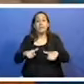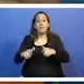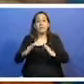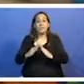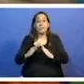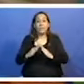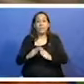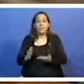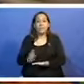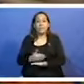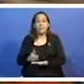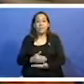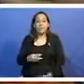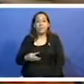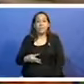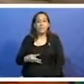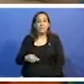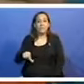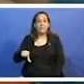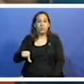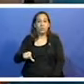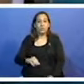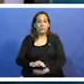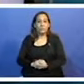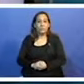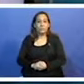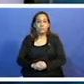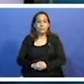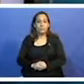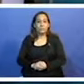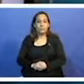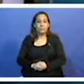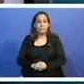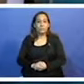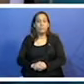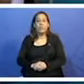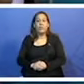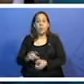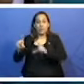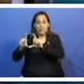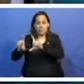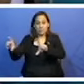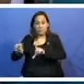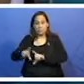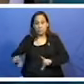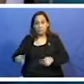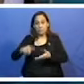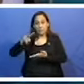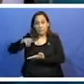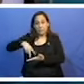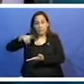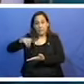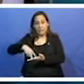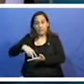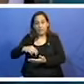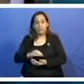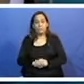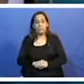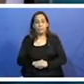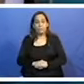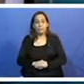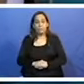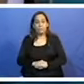tarefa a página 39, que é uma sextilha, lá uma estrofe, lá do